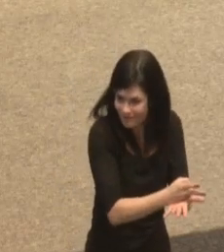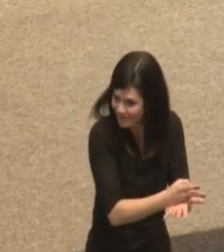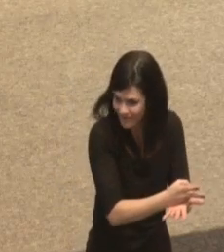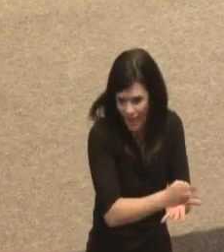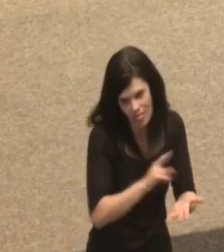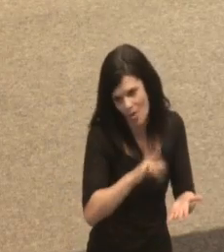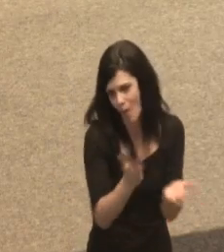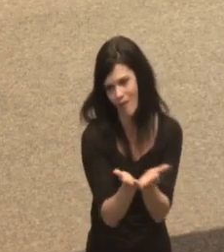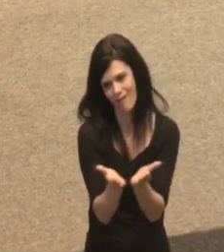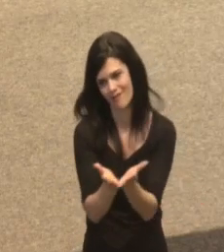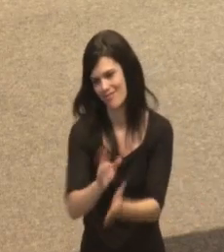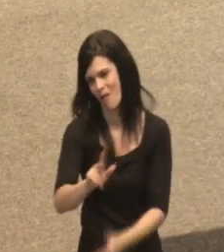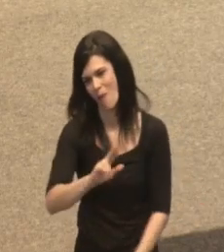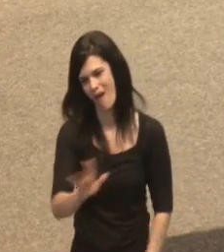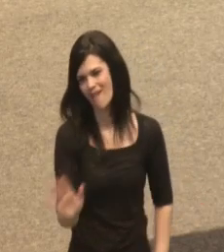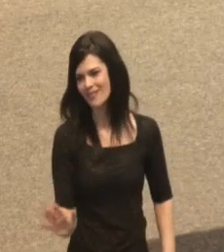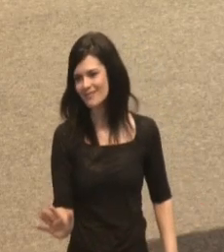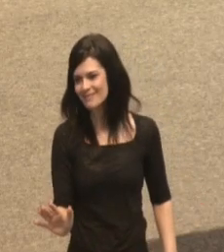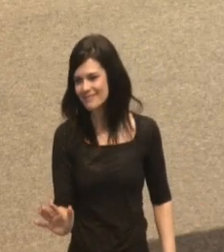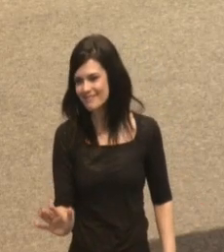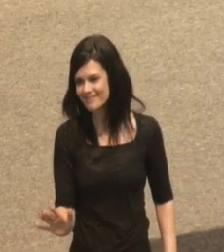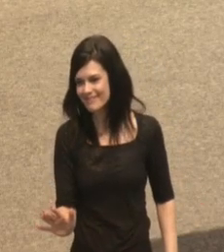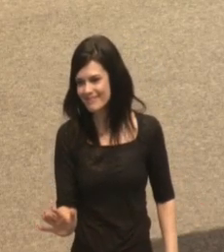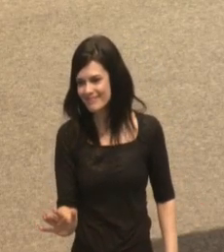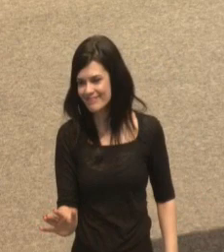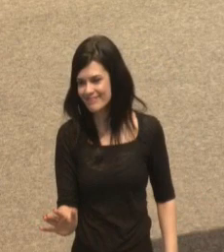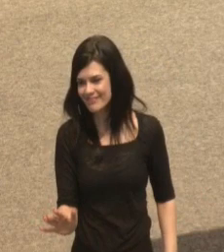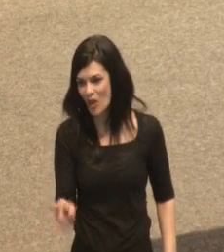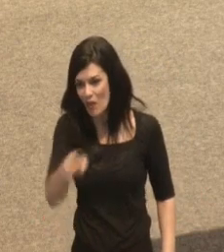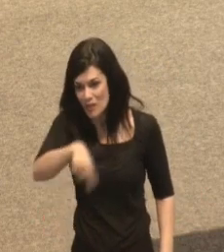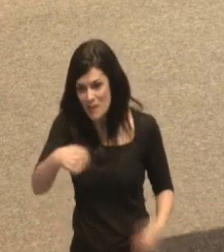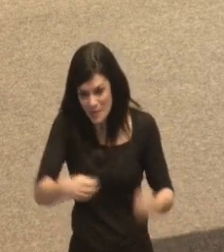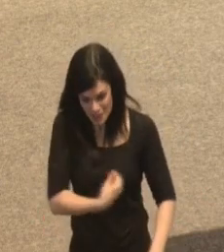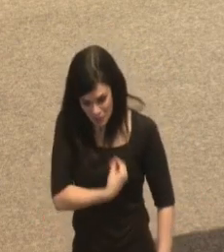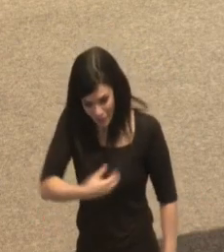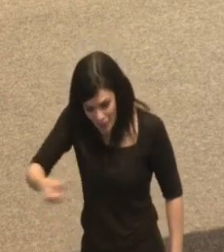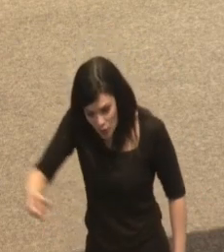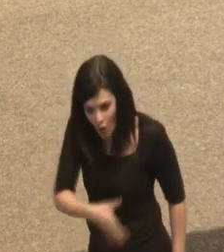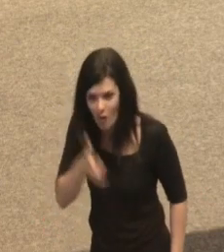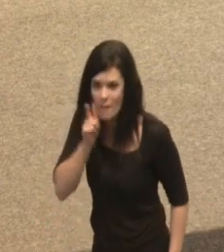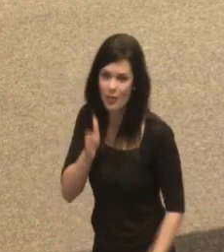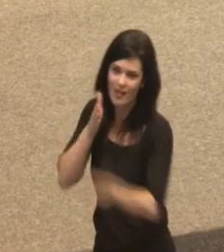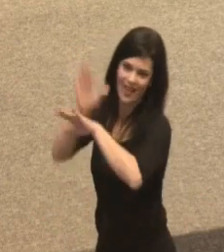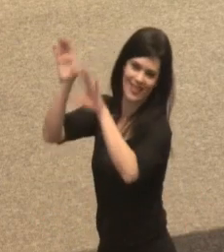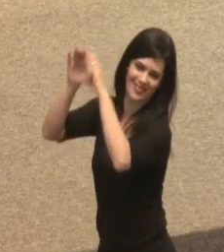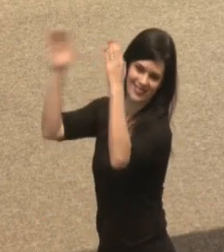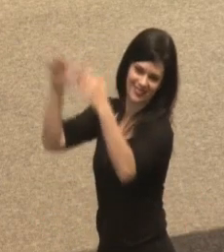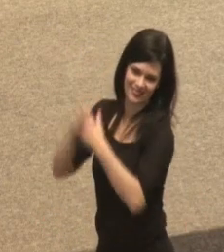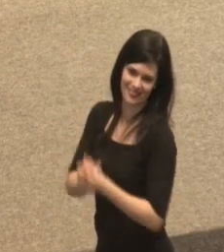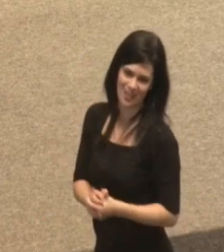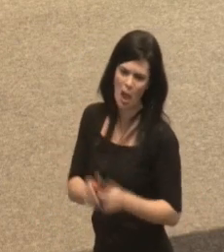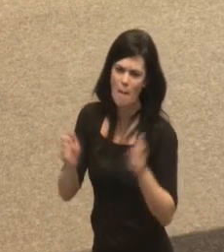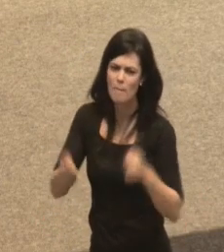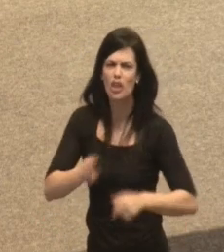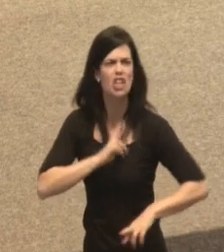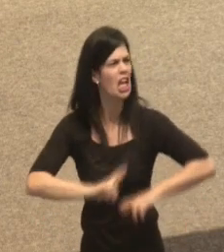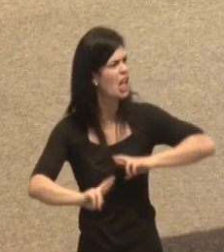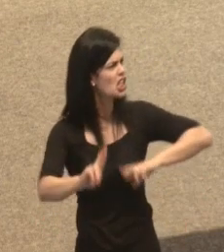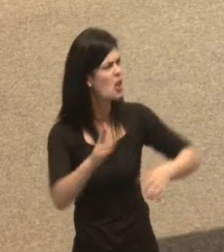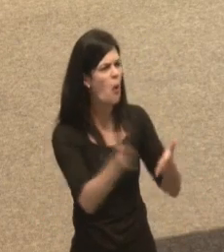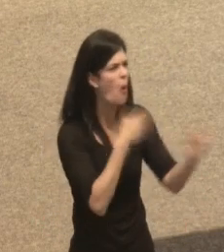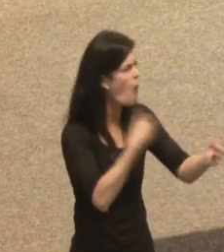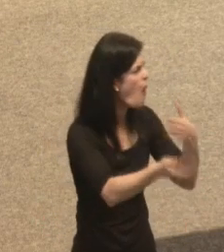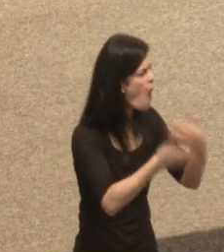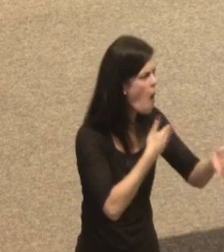é joio. Se você não nasceu de novo, você nunca vai ver o reino de Deus. Você pode praticar todas as religiões, a religião que você